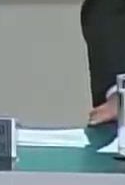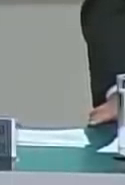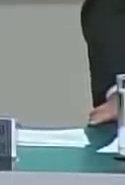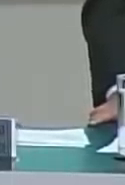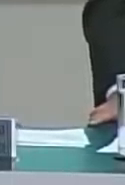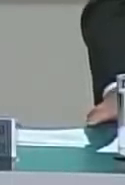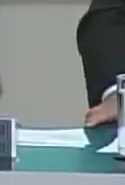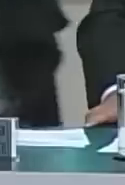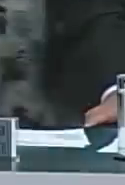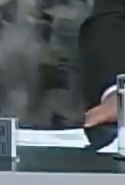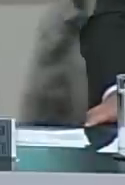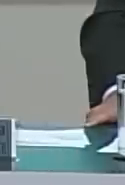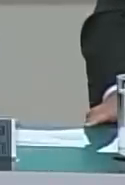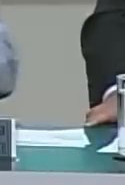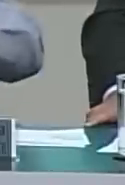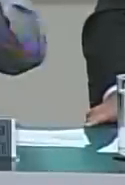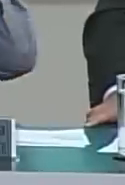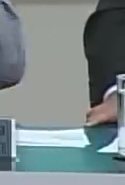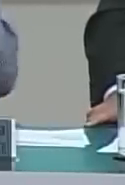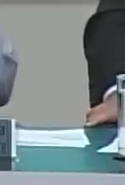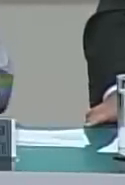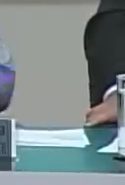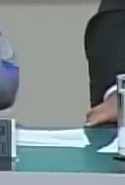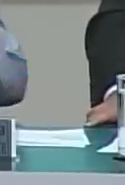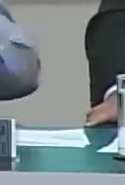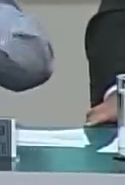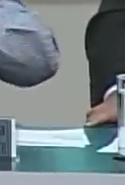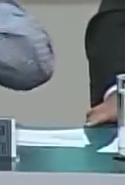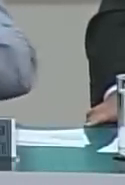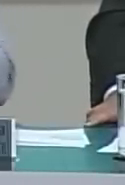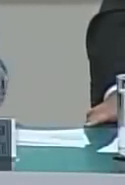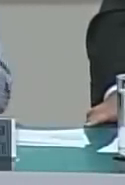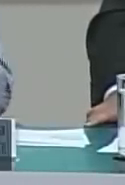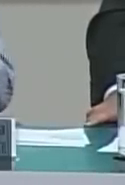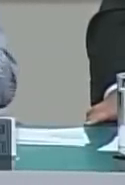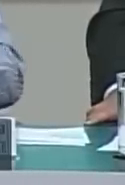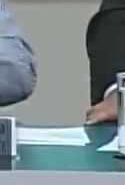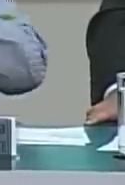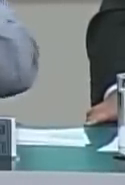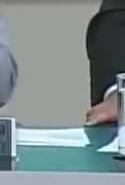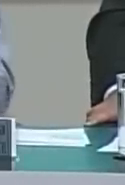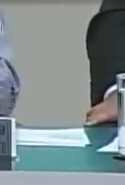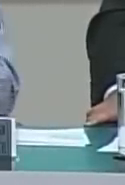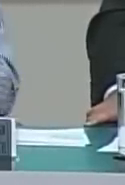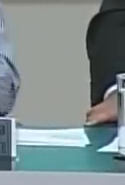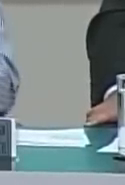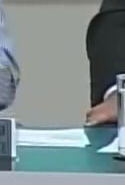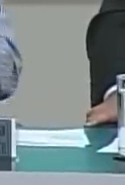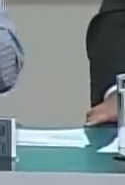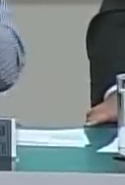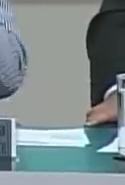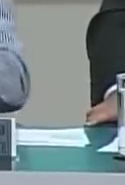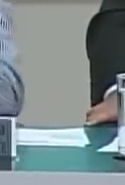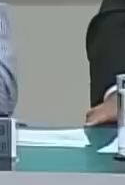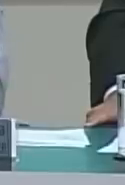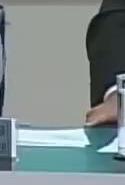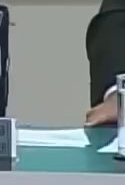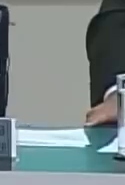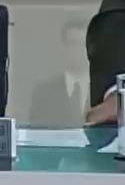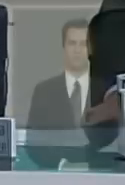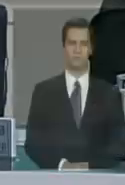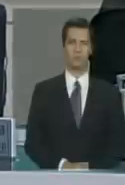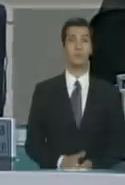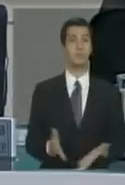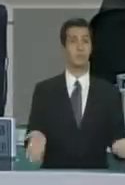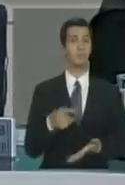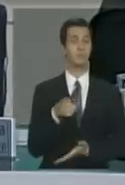cenário de business as usual. É insustentável, não tem viabilidade, é excludente. Então, você vai piorar a